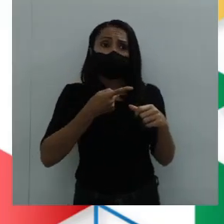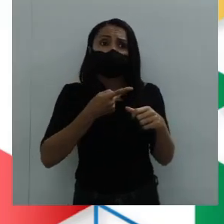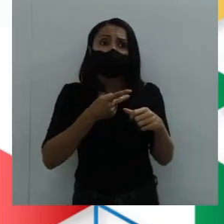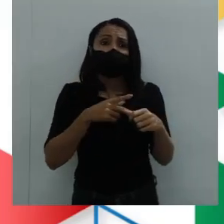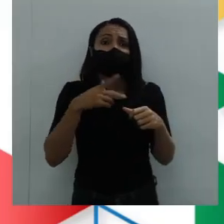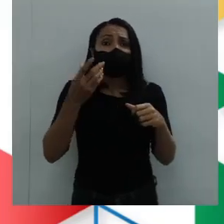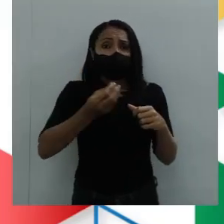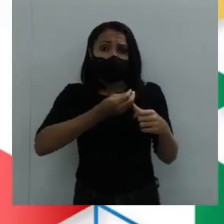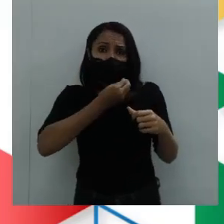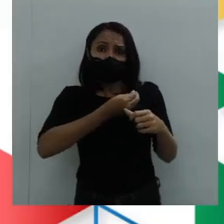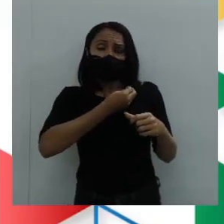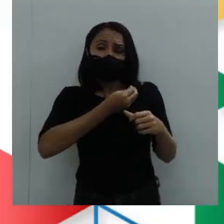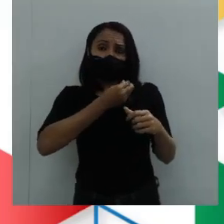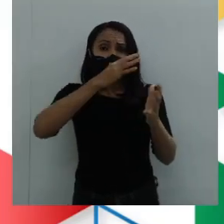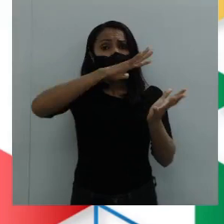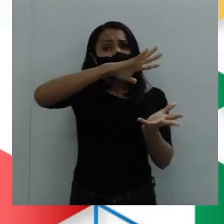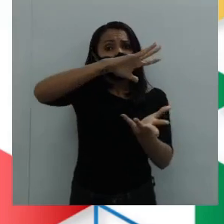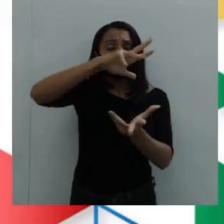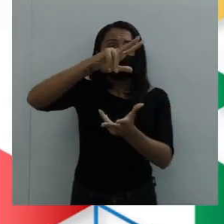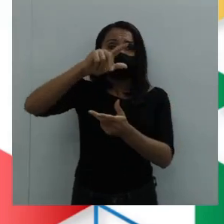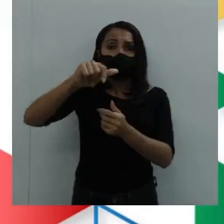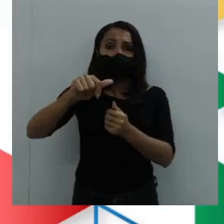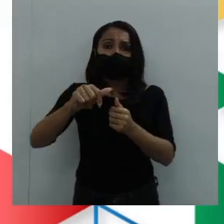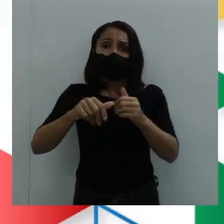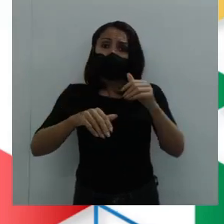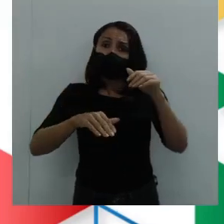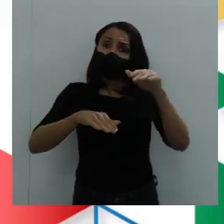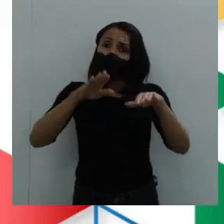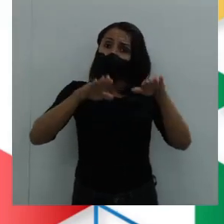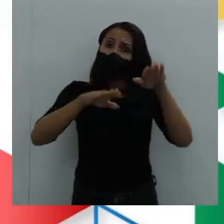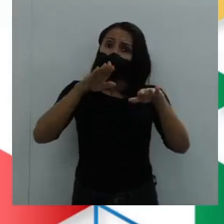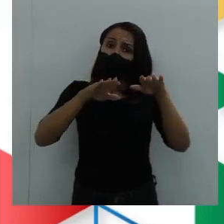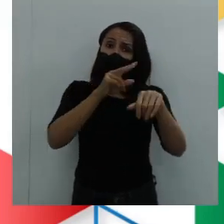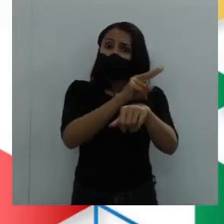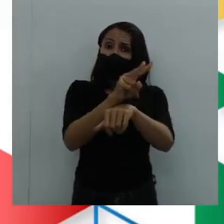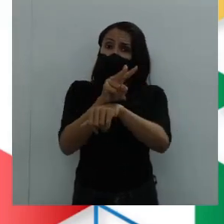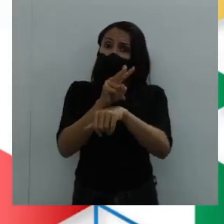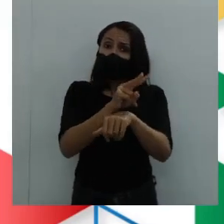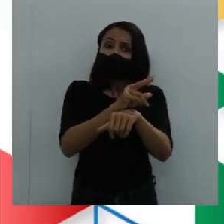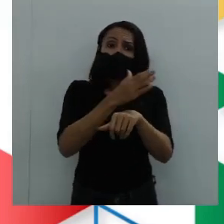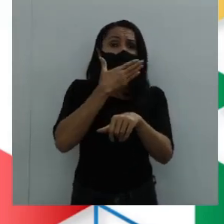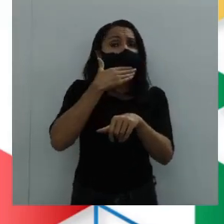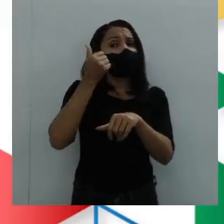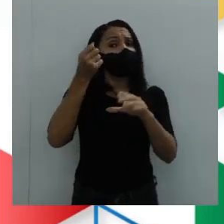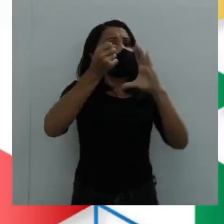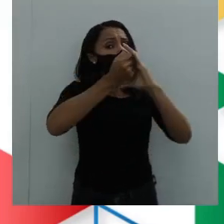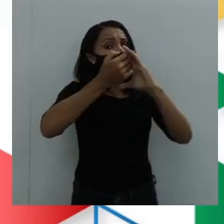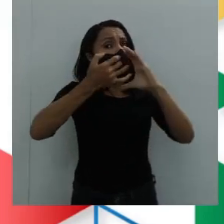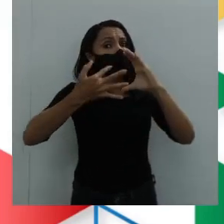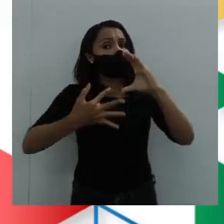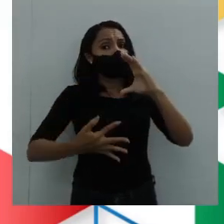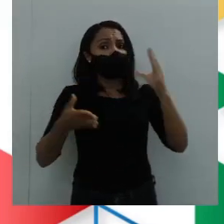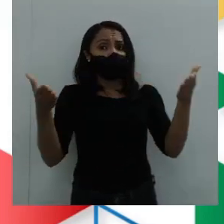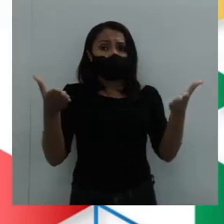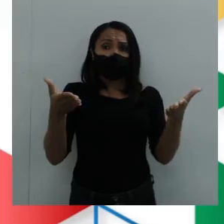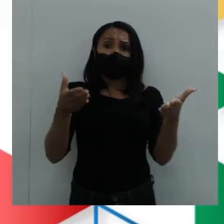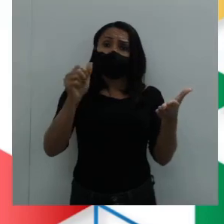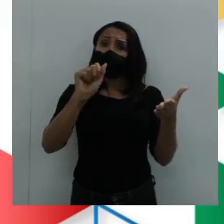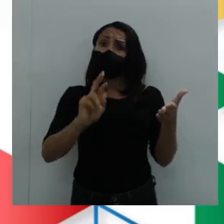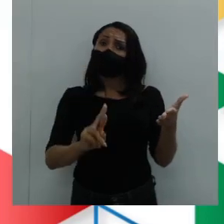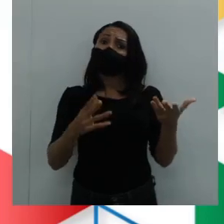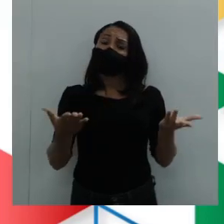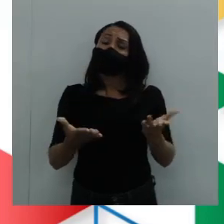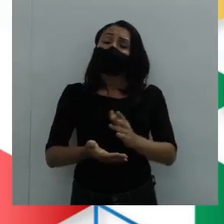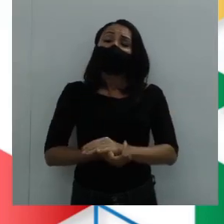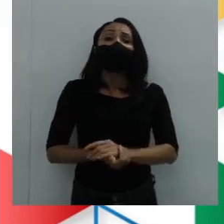a vida da Terra ela depende da conservação e da melhoria das características atuais do ar.